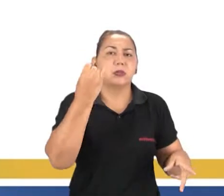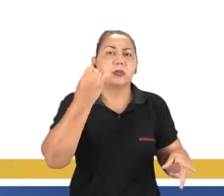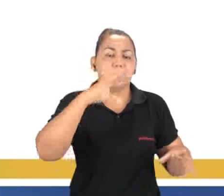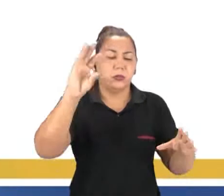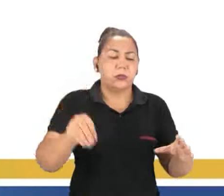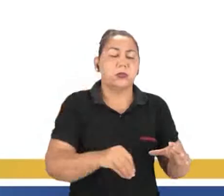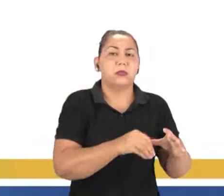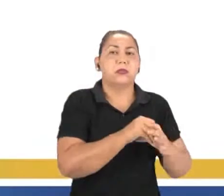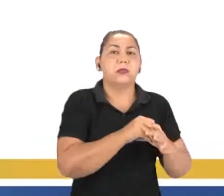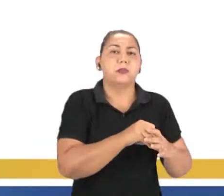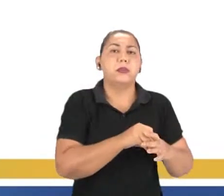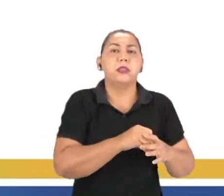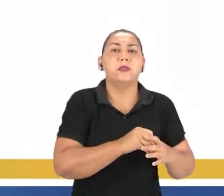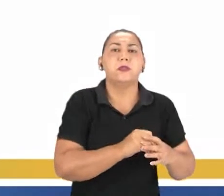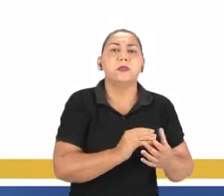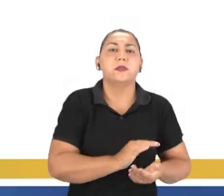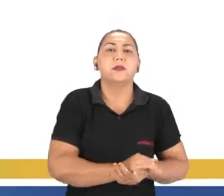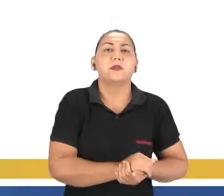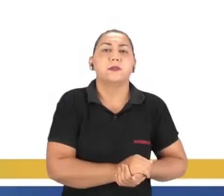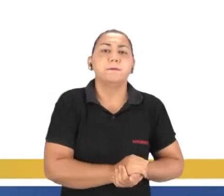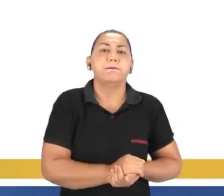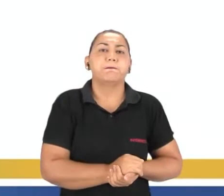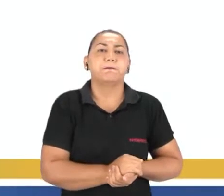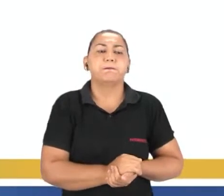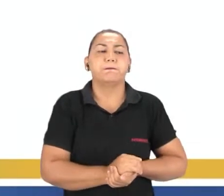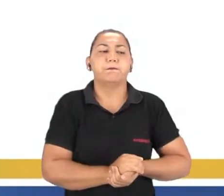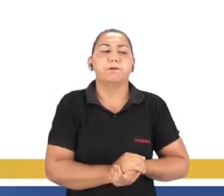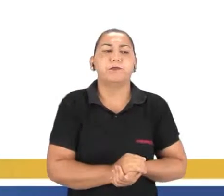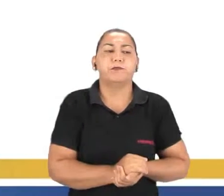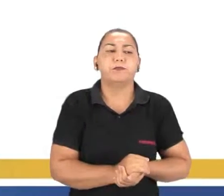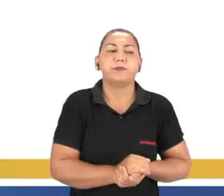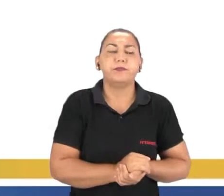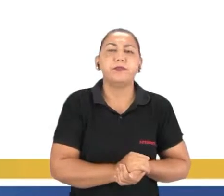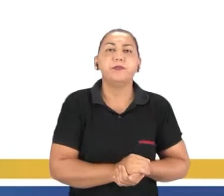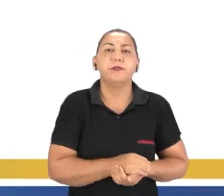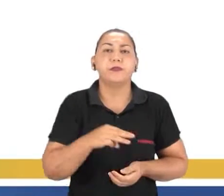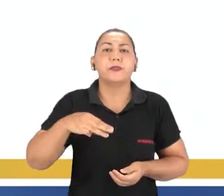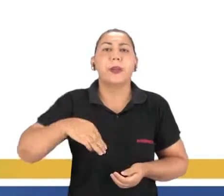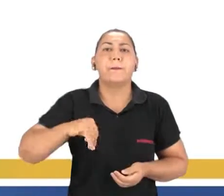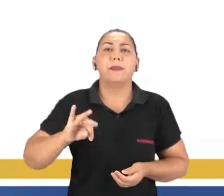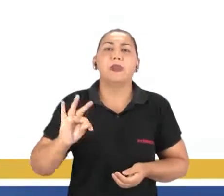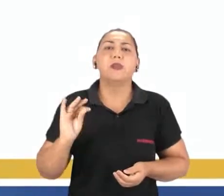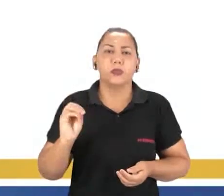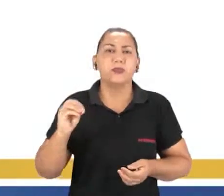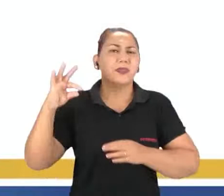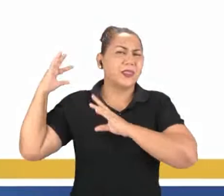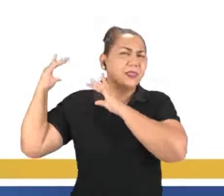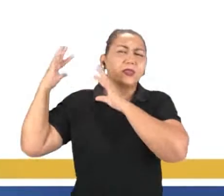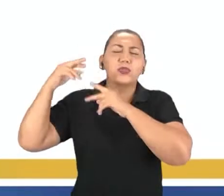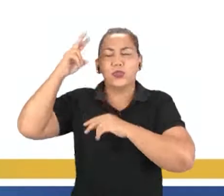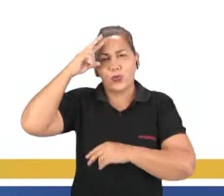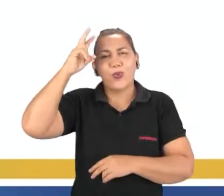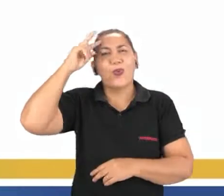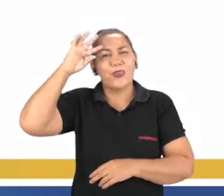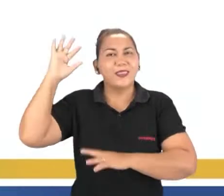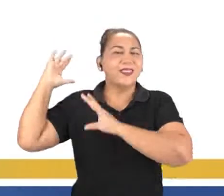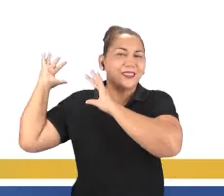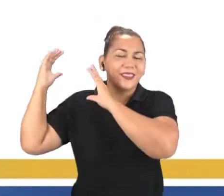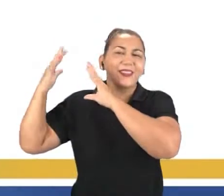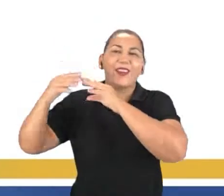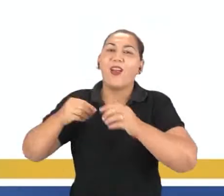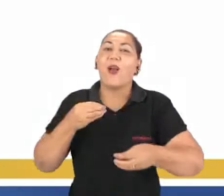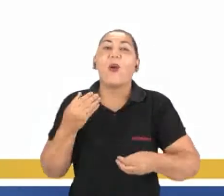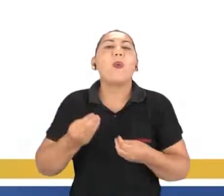de seus mitos, né? Ou seja, das histórias antigas que contam como cada grupo começou